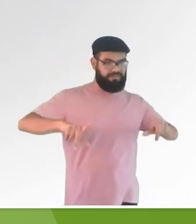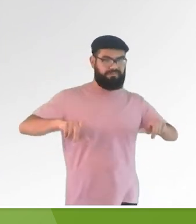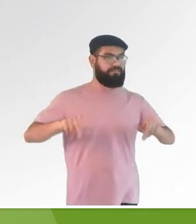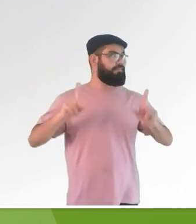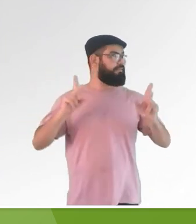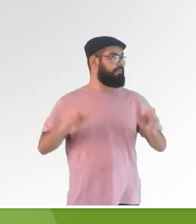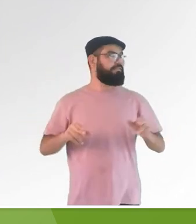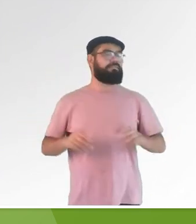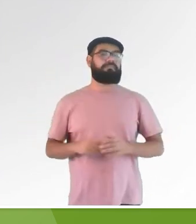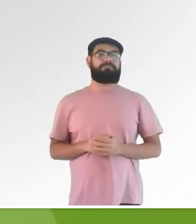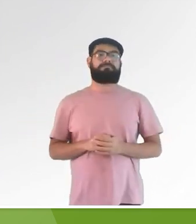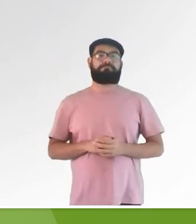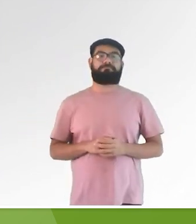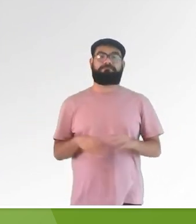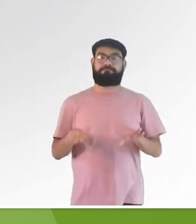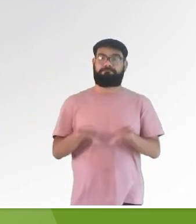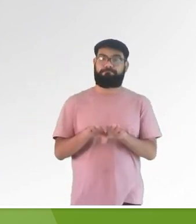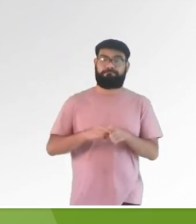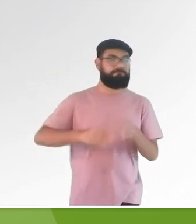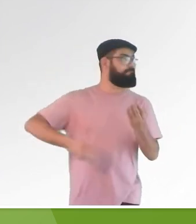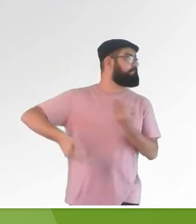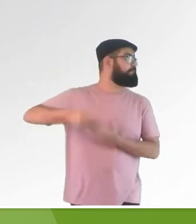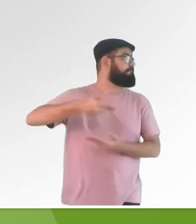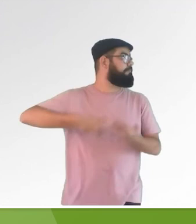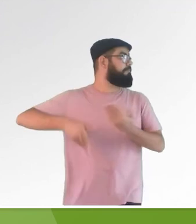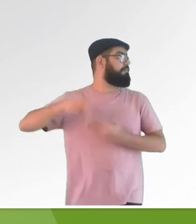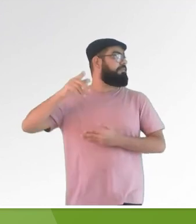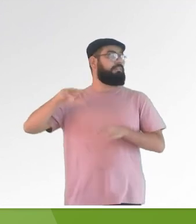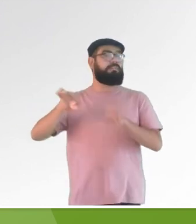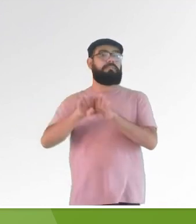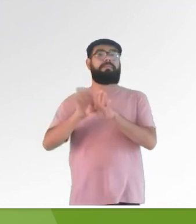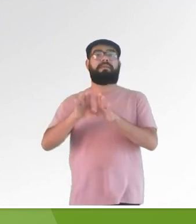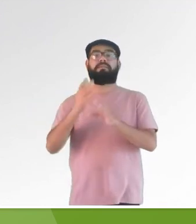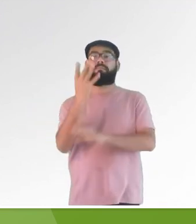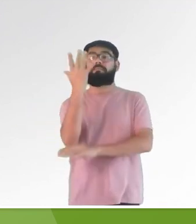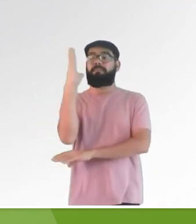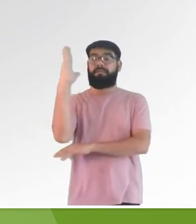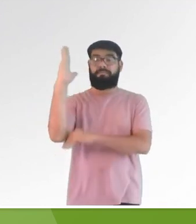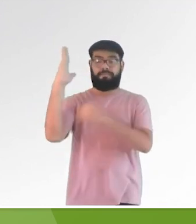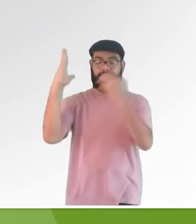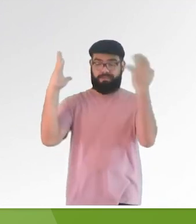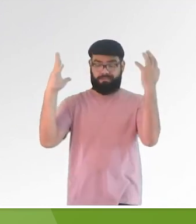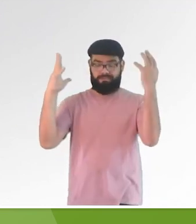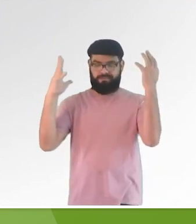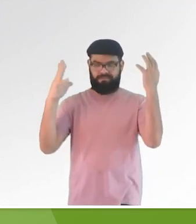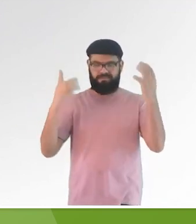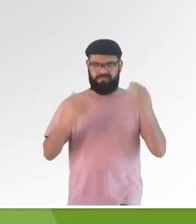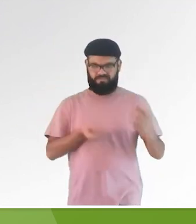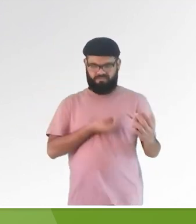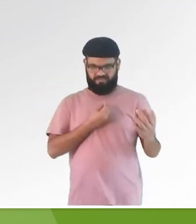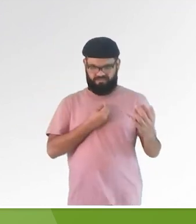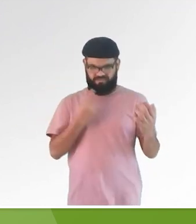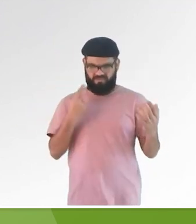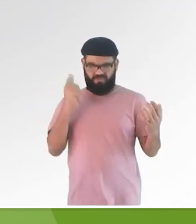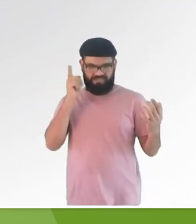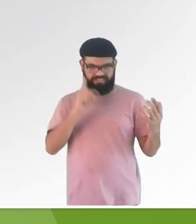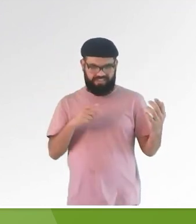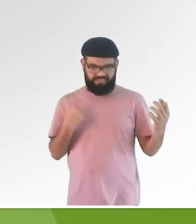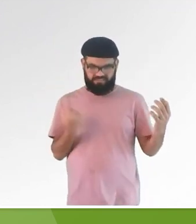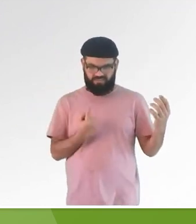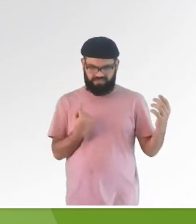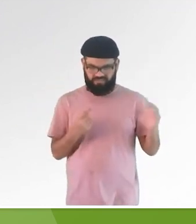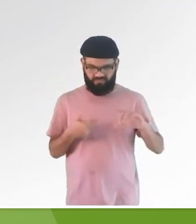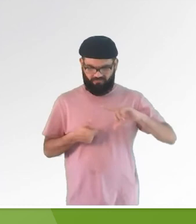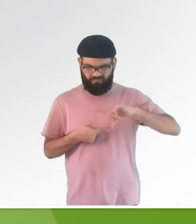E também entre o meio ambiente, porque nenhuma espécie, nenhum ser vivo consegue viver